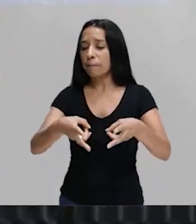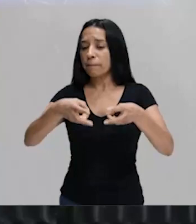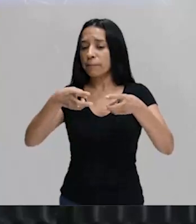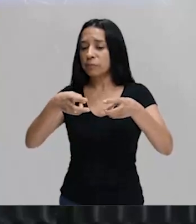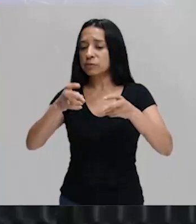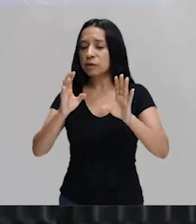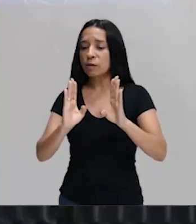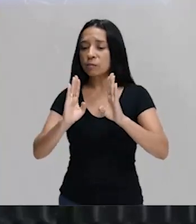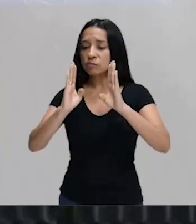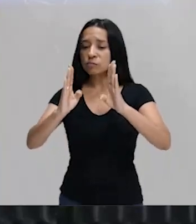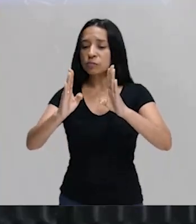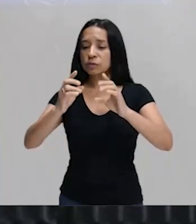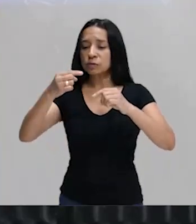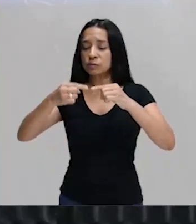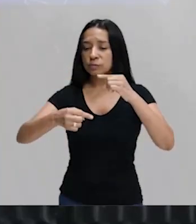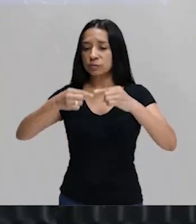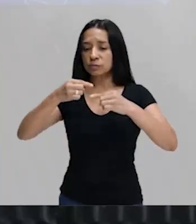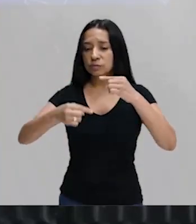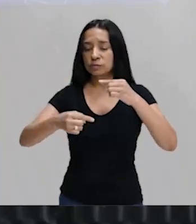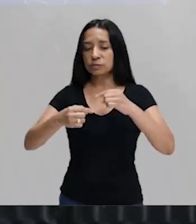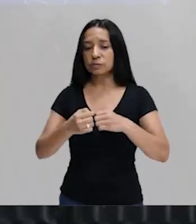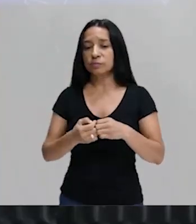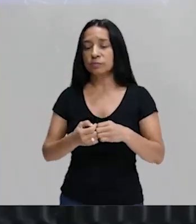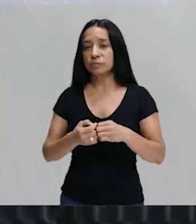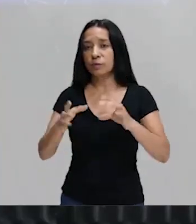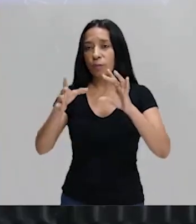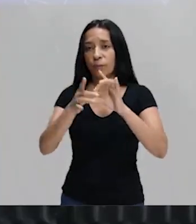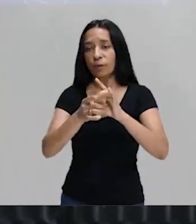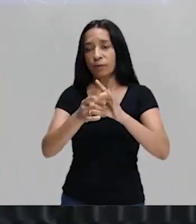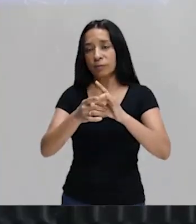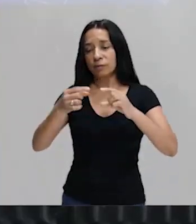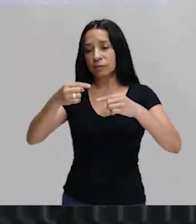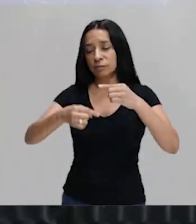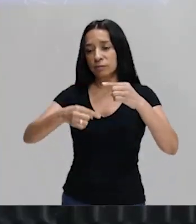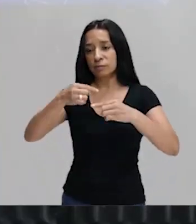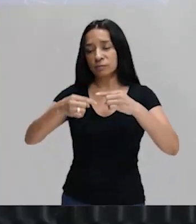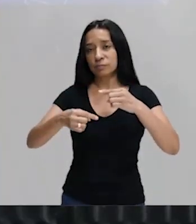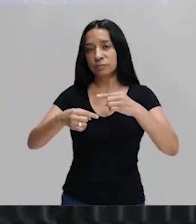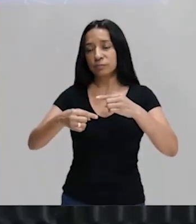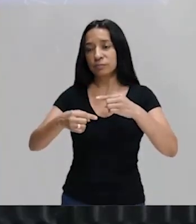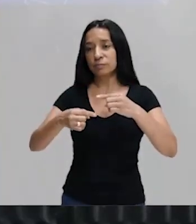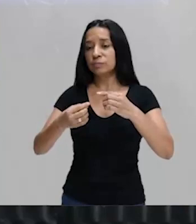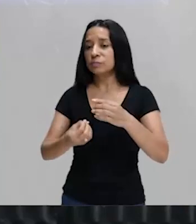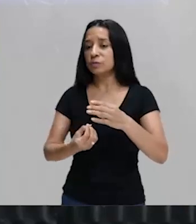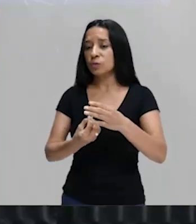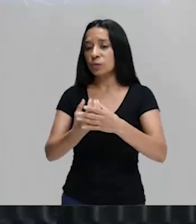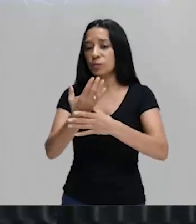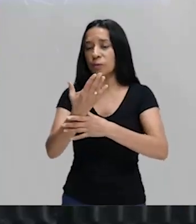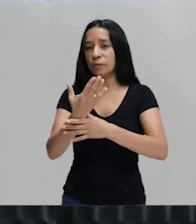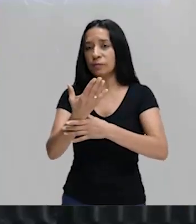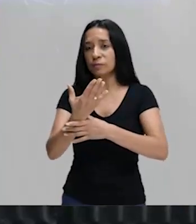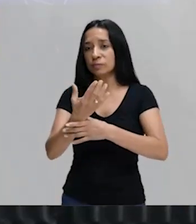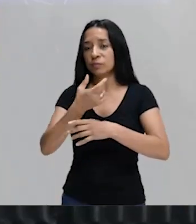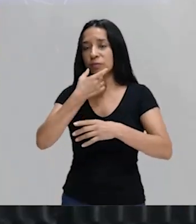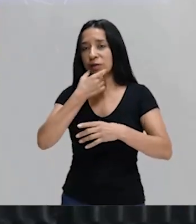O parlamentarismo brasileiro, apesar de ter sido inspirado no parlamentarismo inglês,